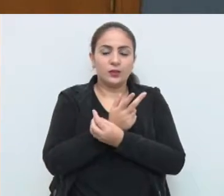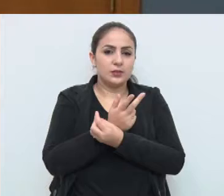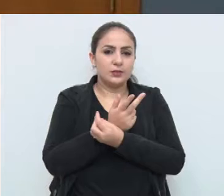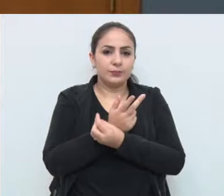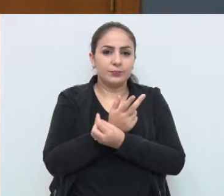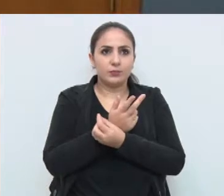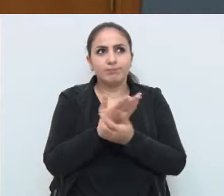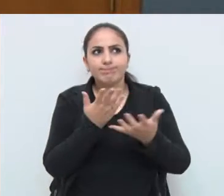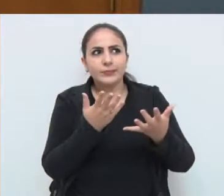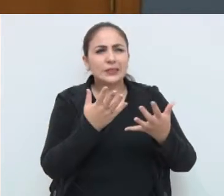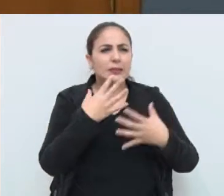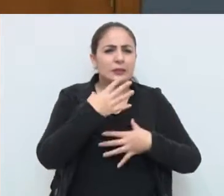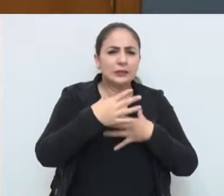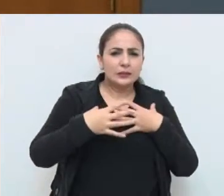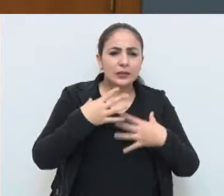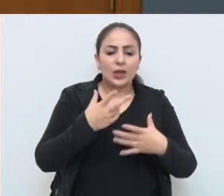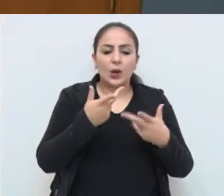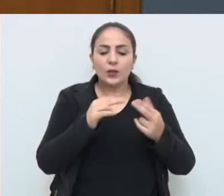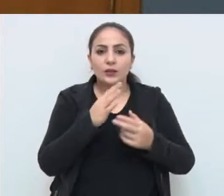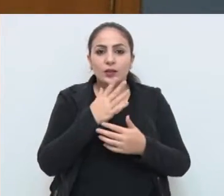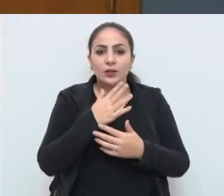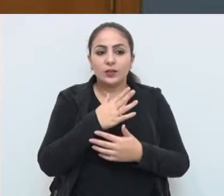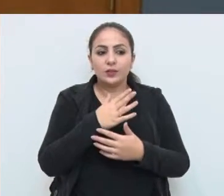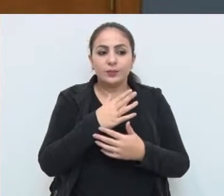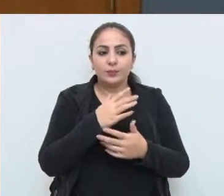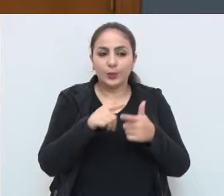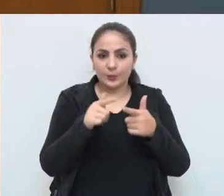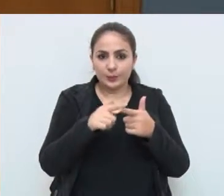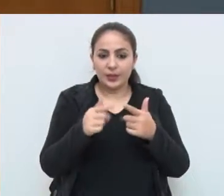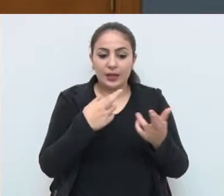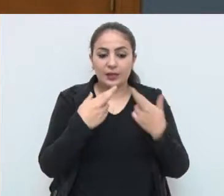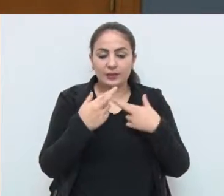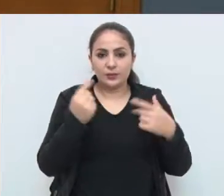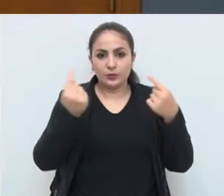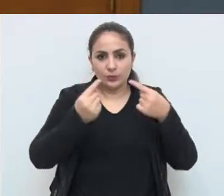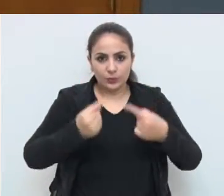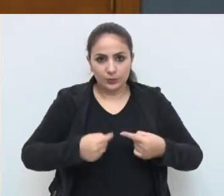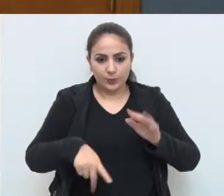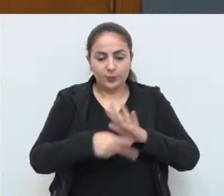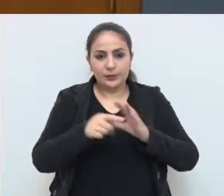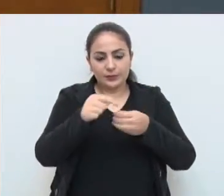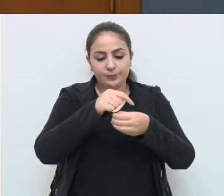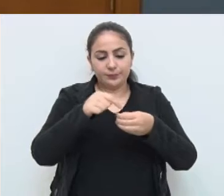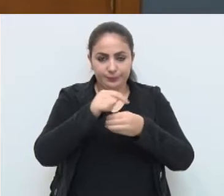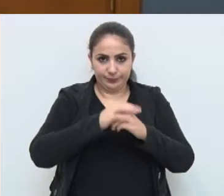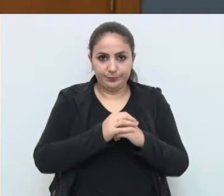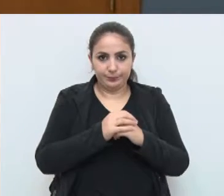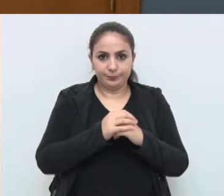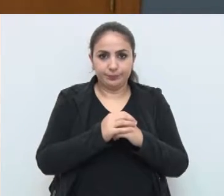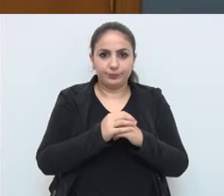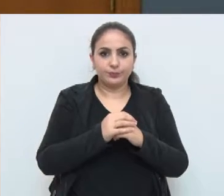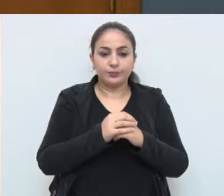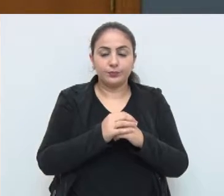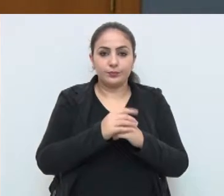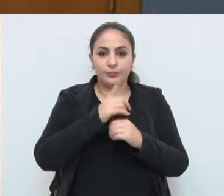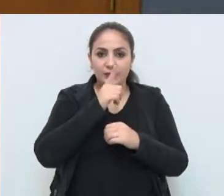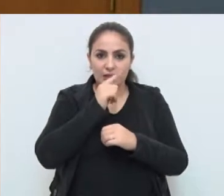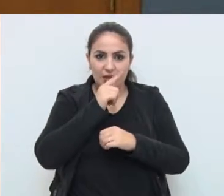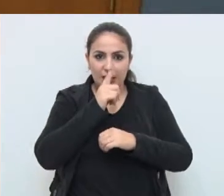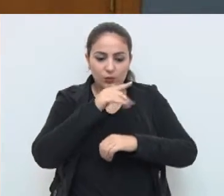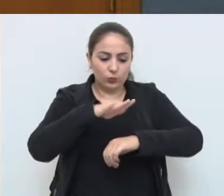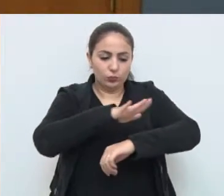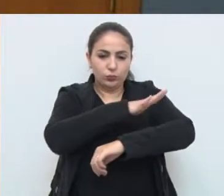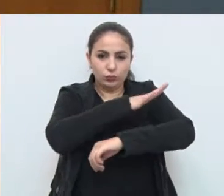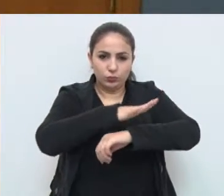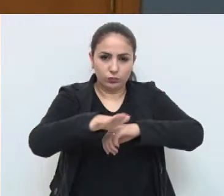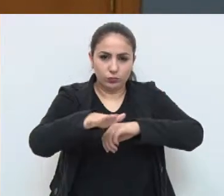algumas perturbações, algumas conturbações em relação à estrutura da cidade, né? É bueiro entupido, é